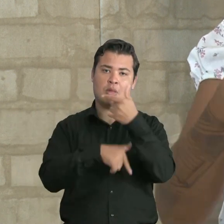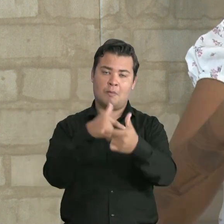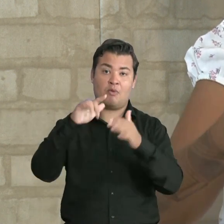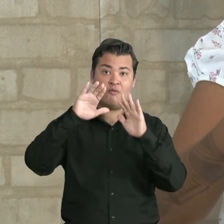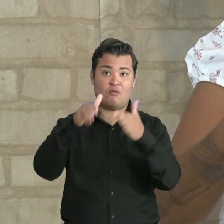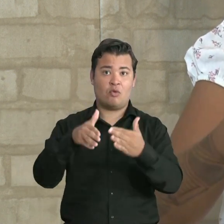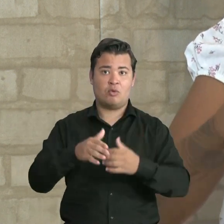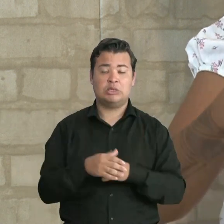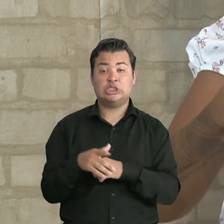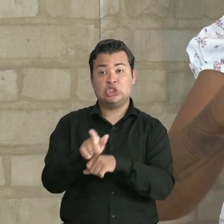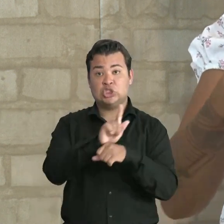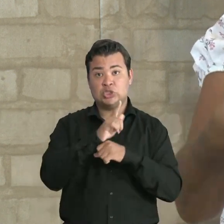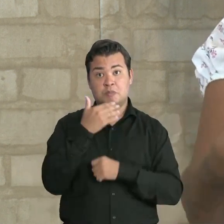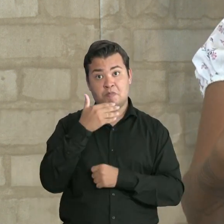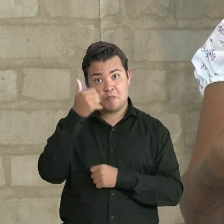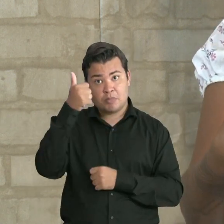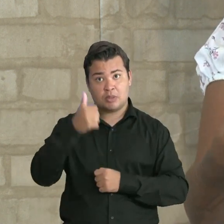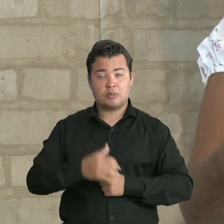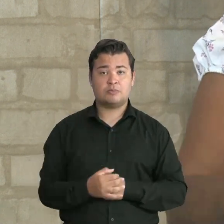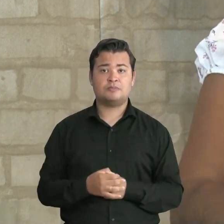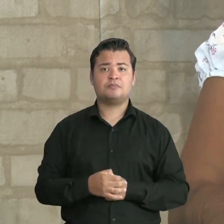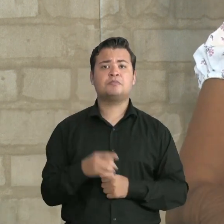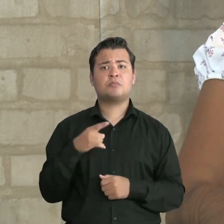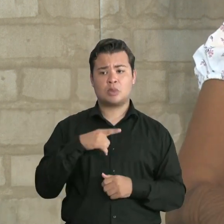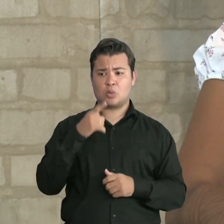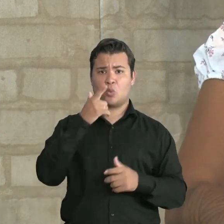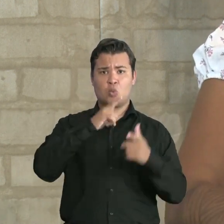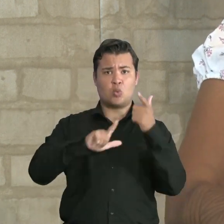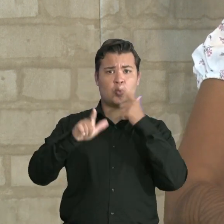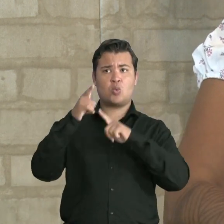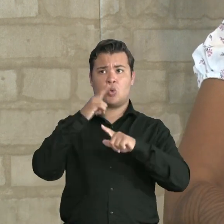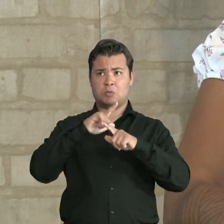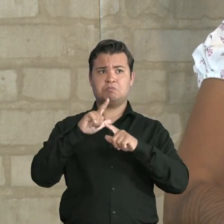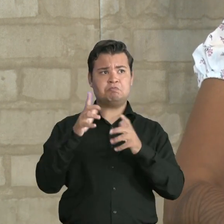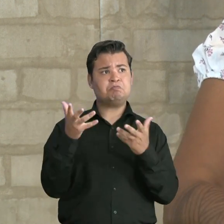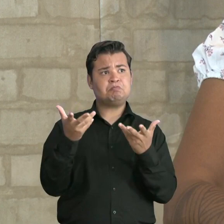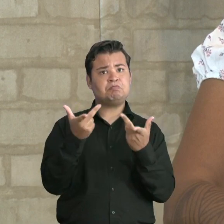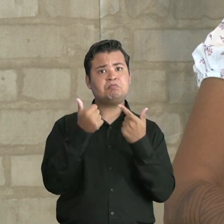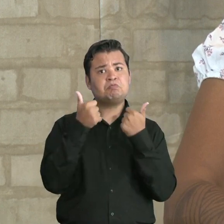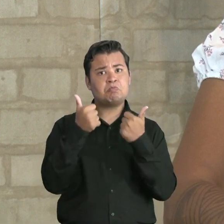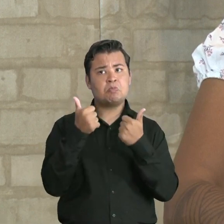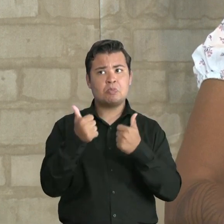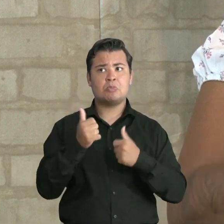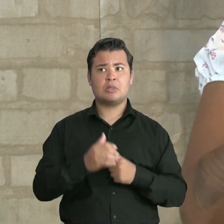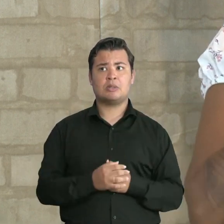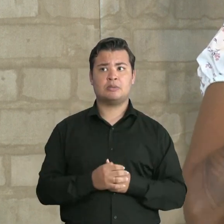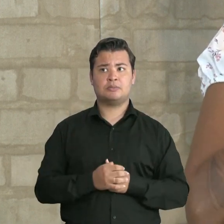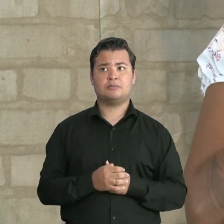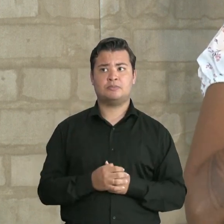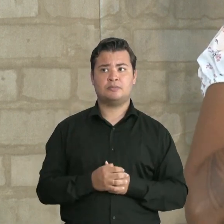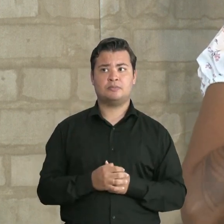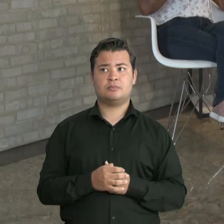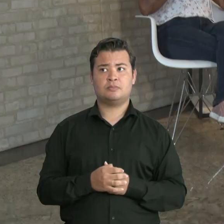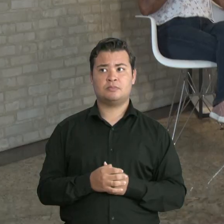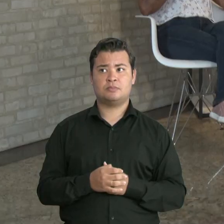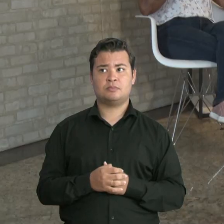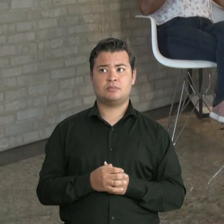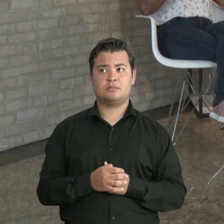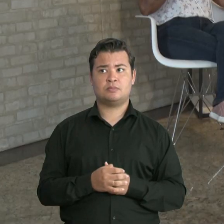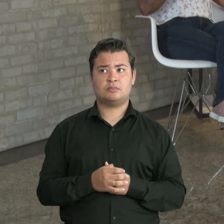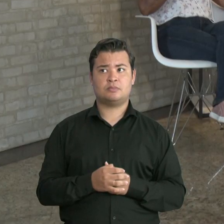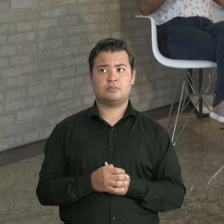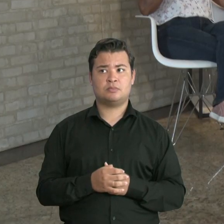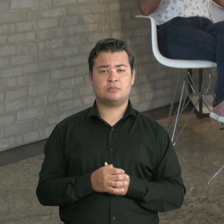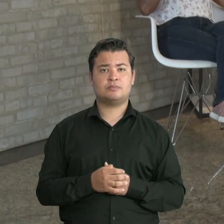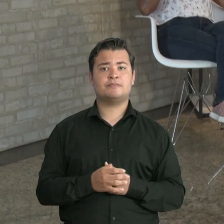gestão ela tem aparecido de maneira mais eficaz, né, para a universidade como um todo.